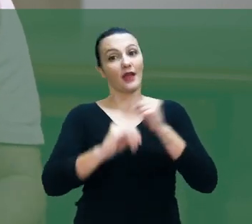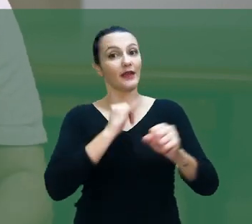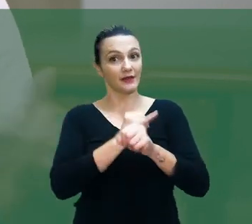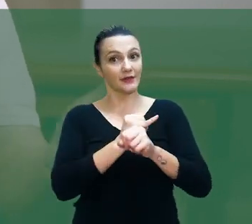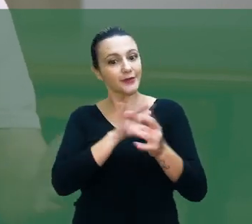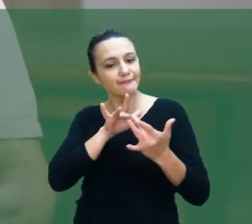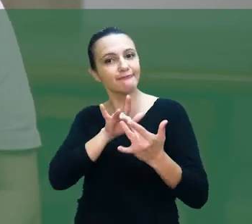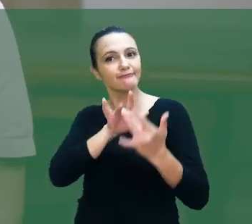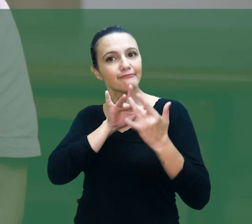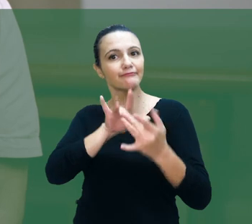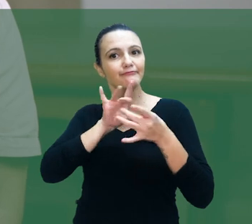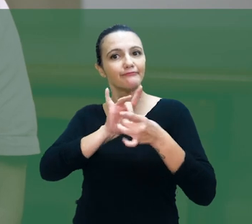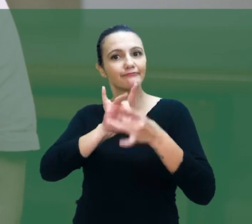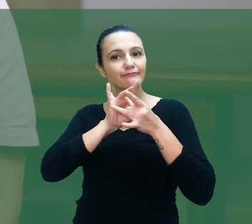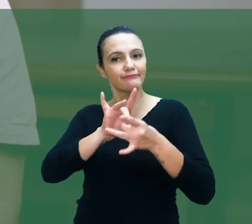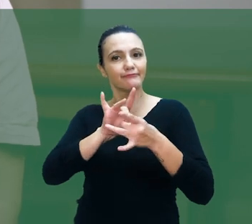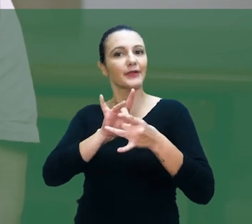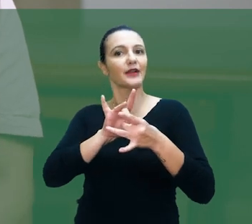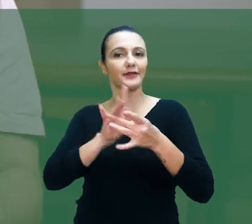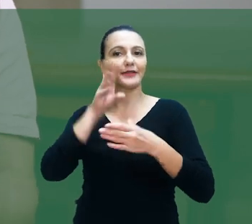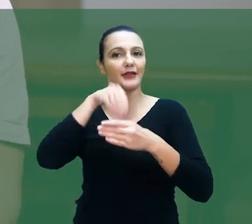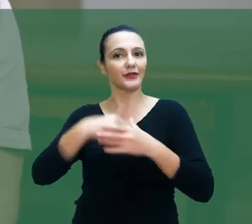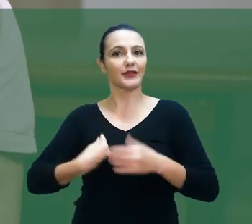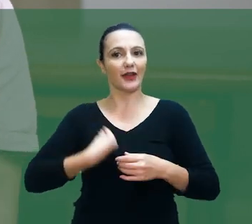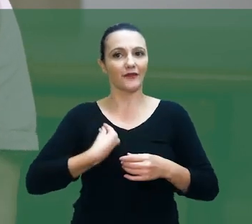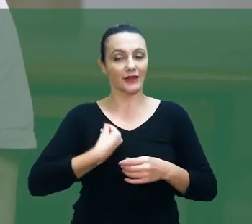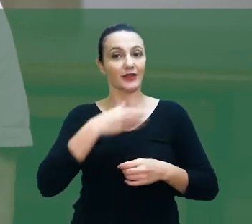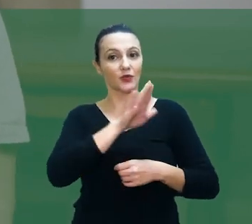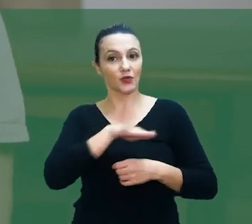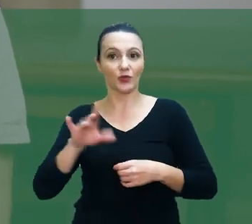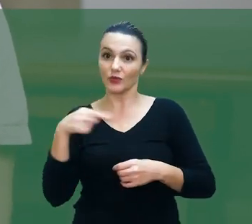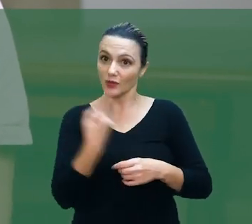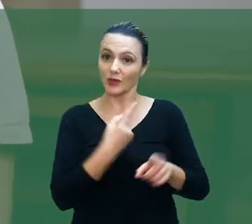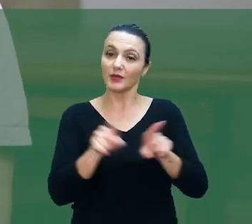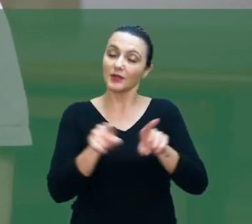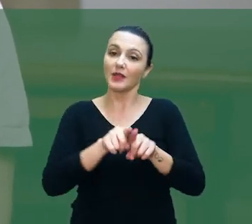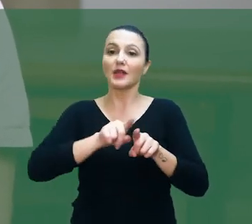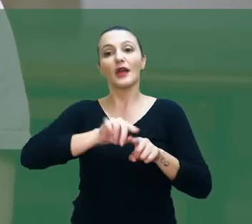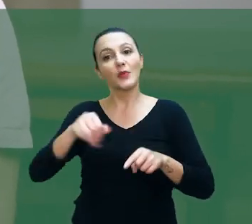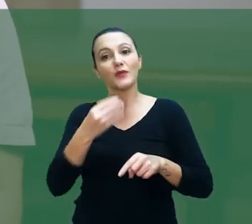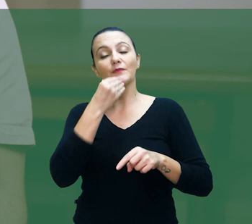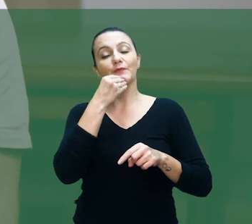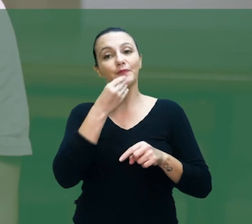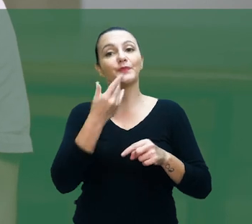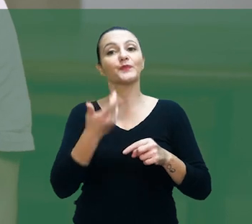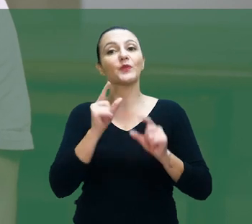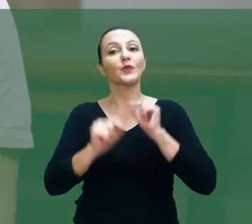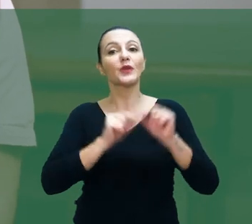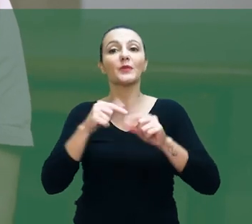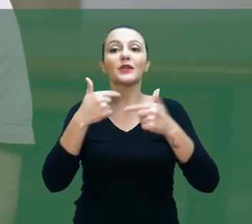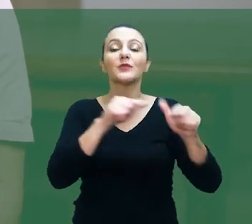presente na vida de todos nós e na vida dos alunos, e aproveitar essa oportunidade para trabalhar sobre o que é